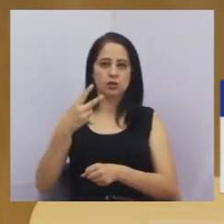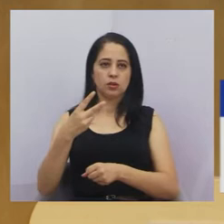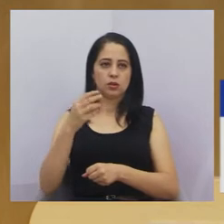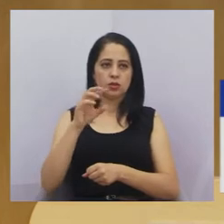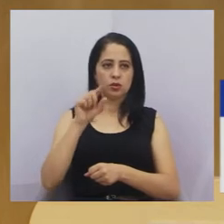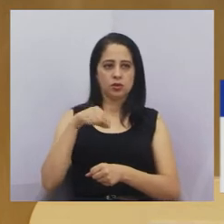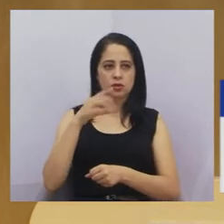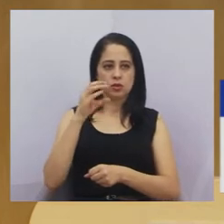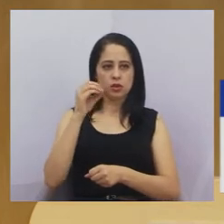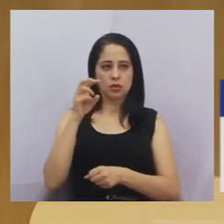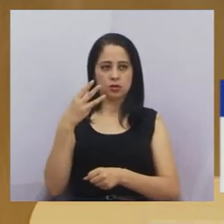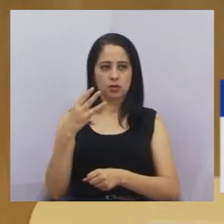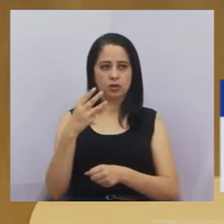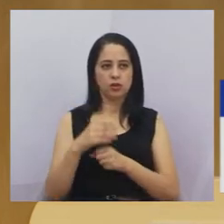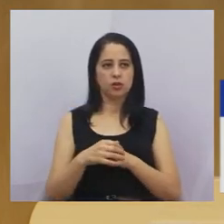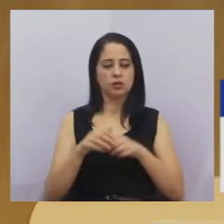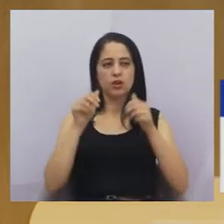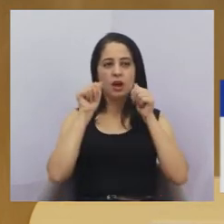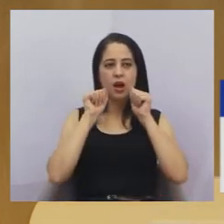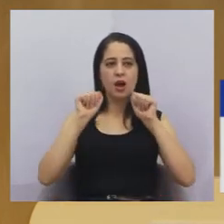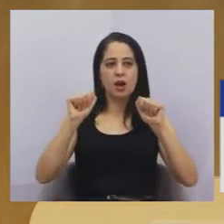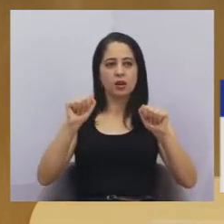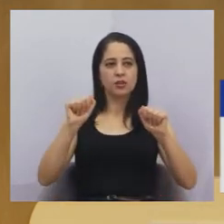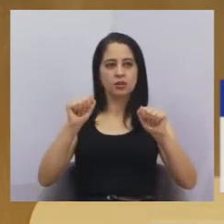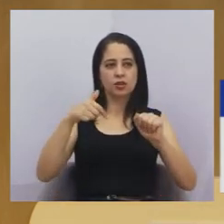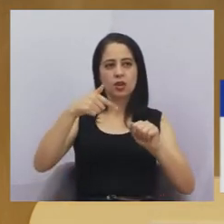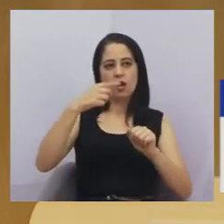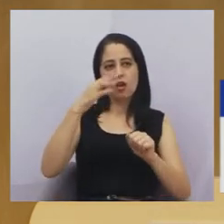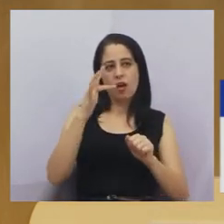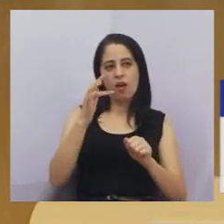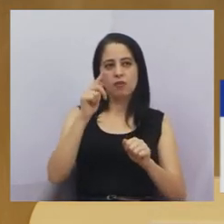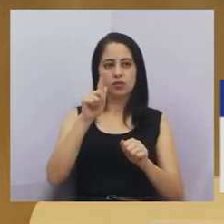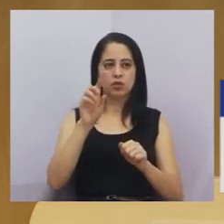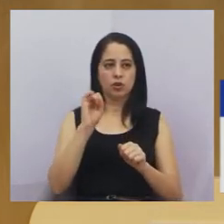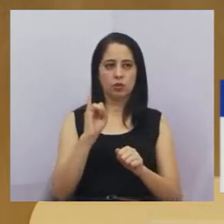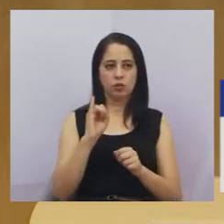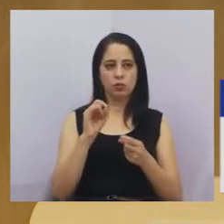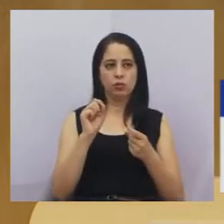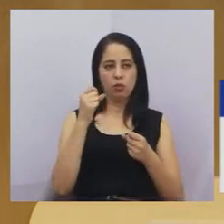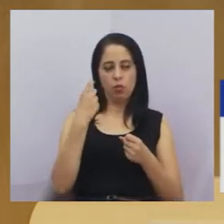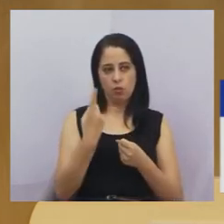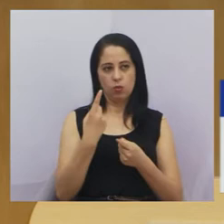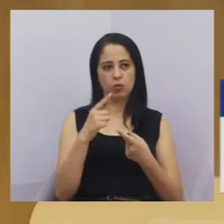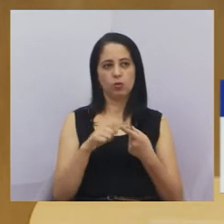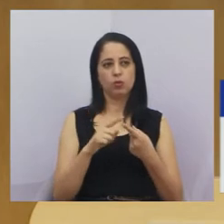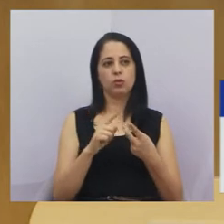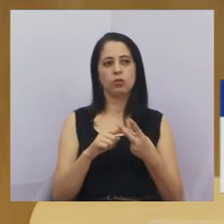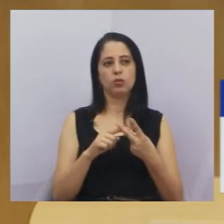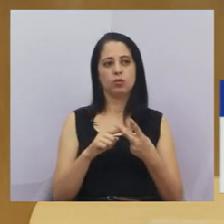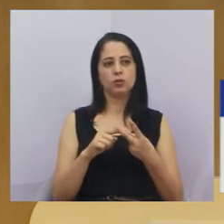77.732,03. Assessor FG1, serão dois FG1,